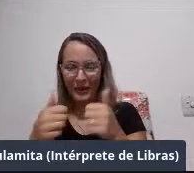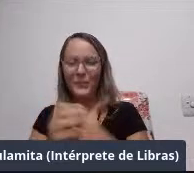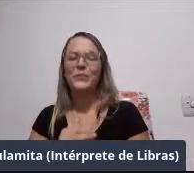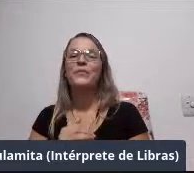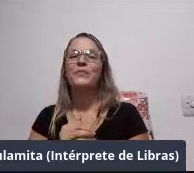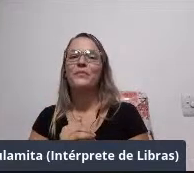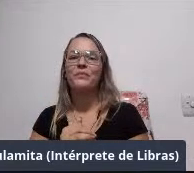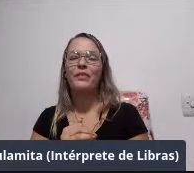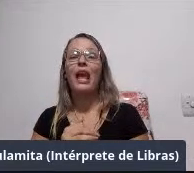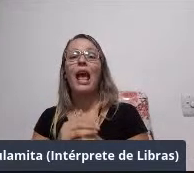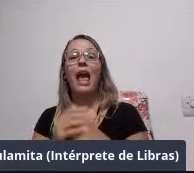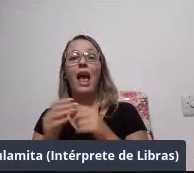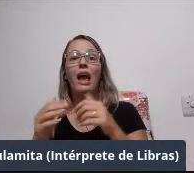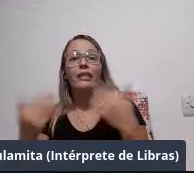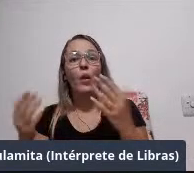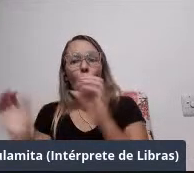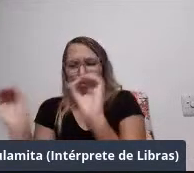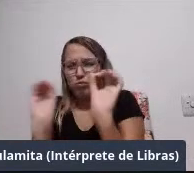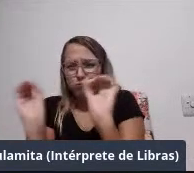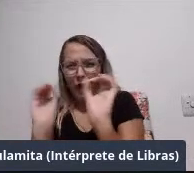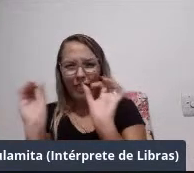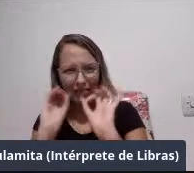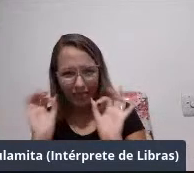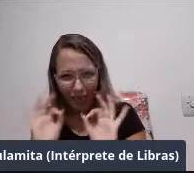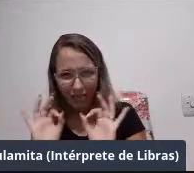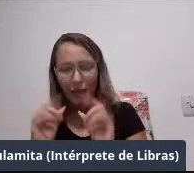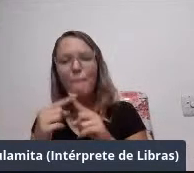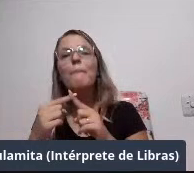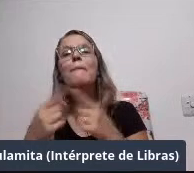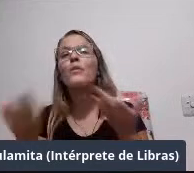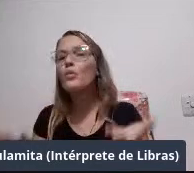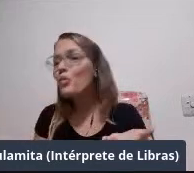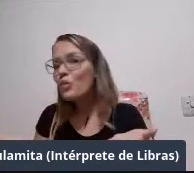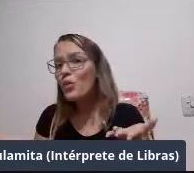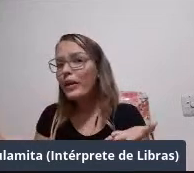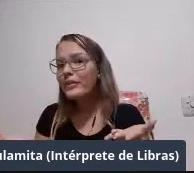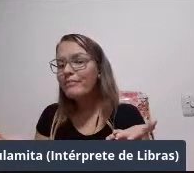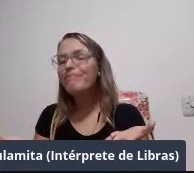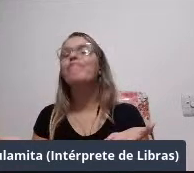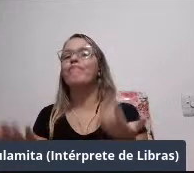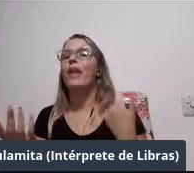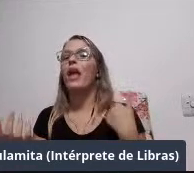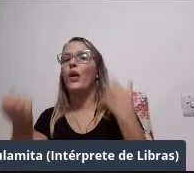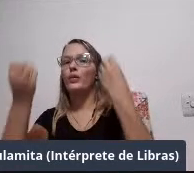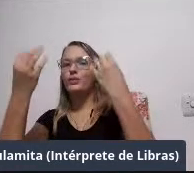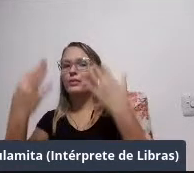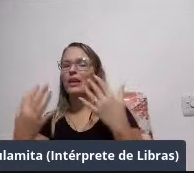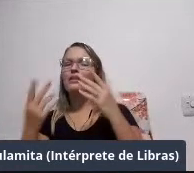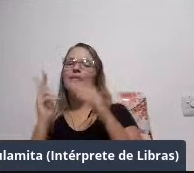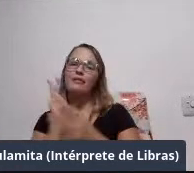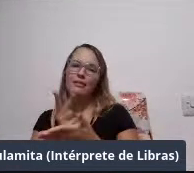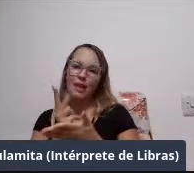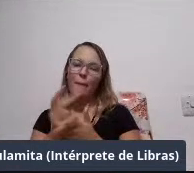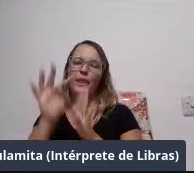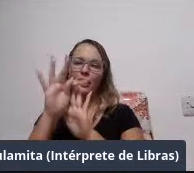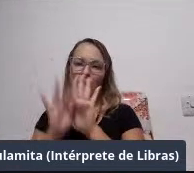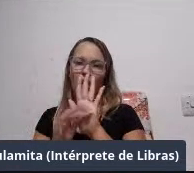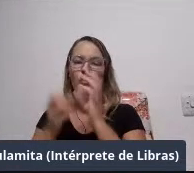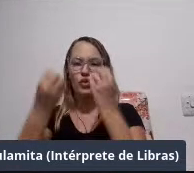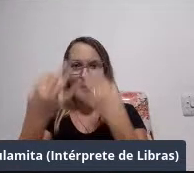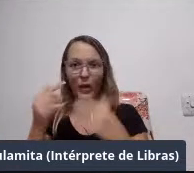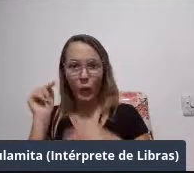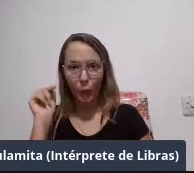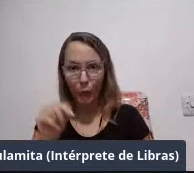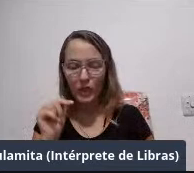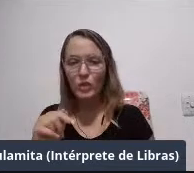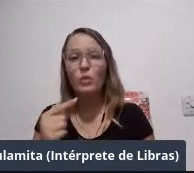história da educação, né? A gente discute isso em vários textos, eu mesmo, né? Quase todo texto que eu começo falo sobre isso, né? Por